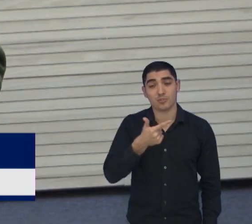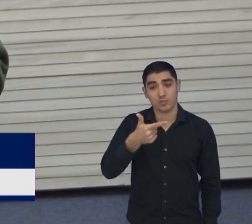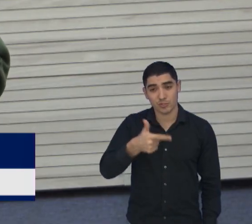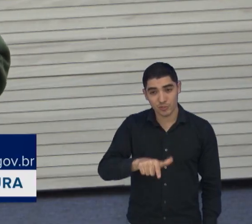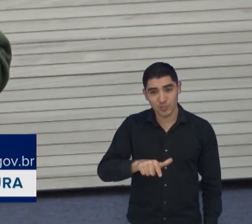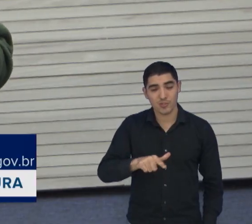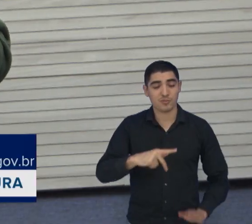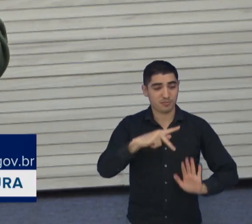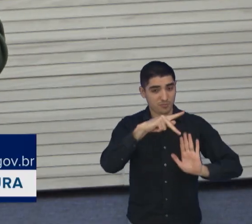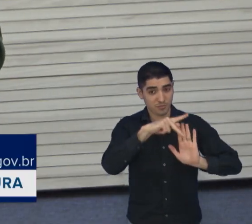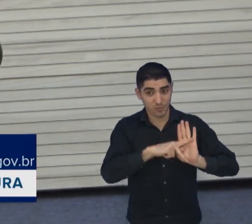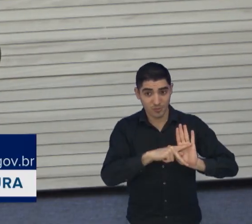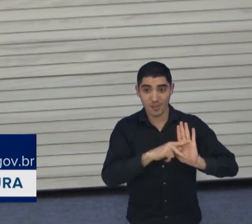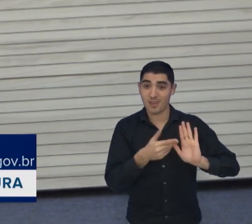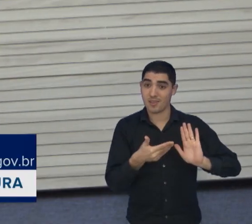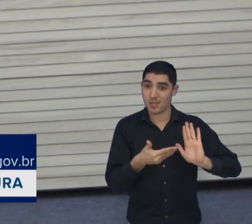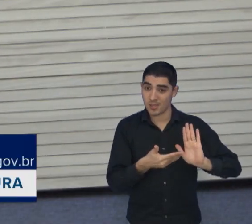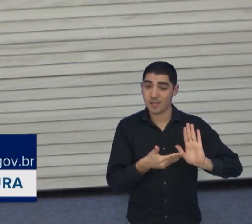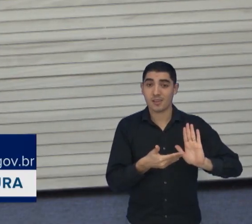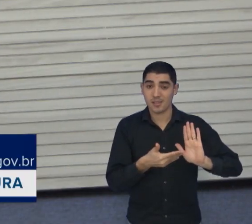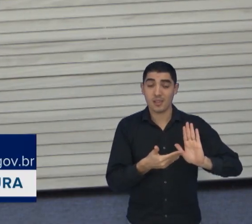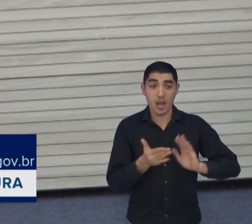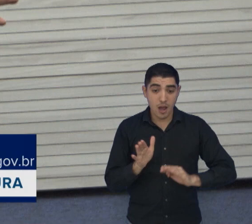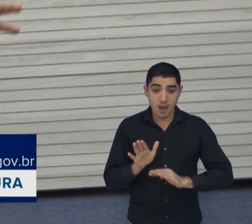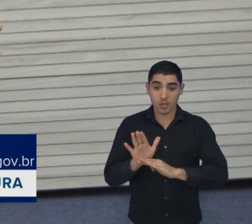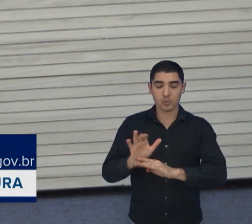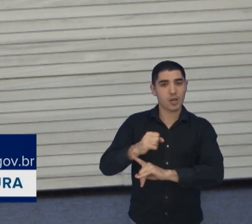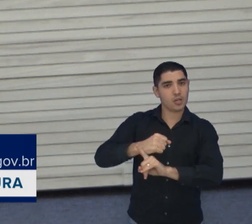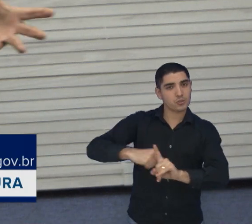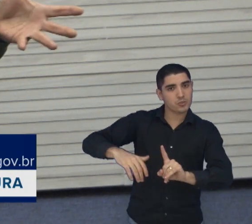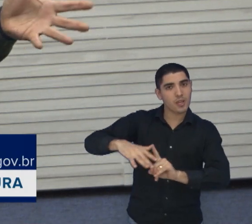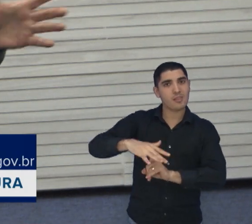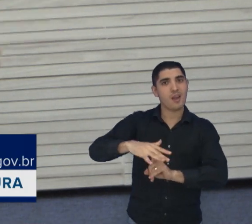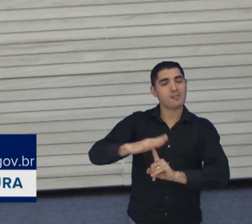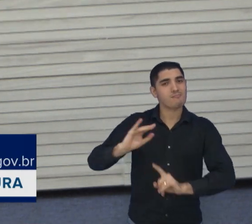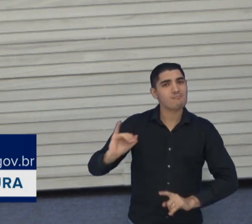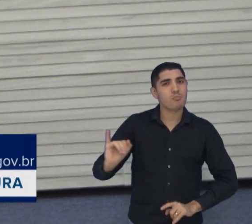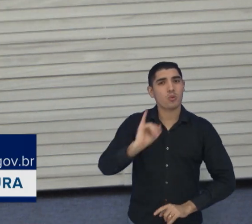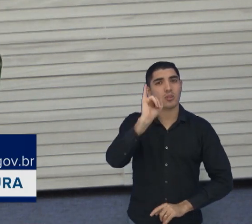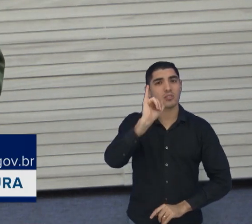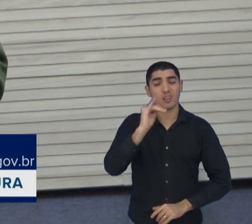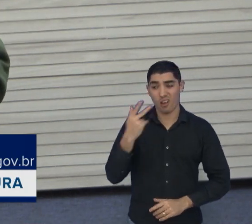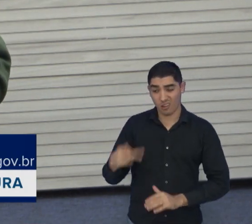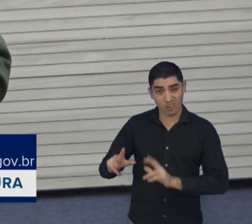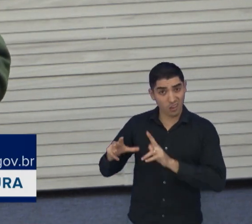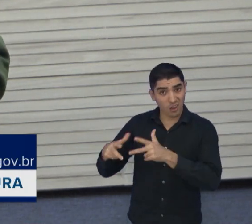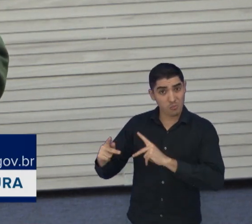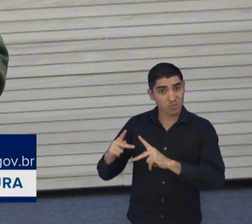projeto de alcance social inestimável é rejeitado pela nossa casa.